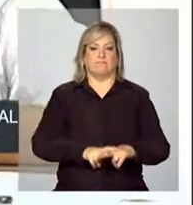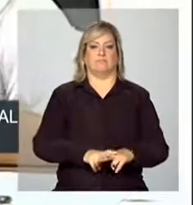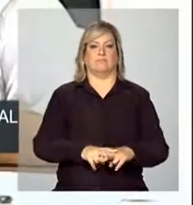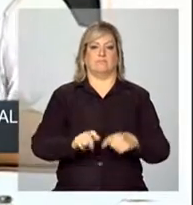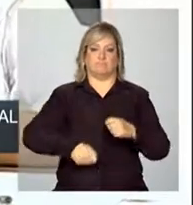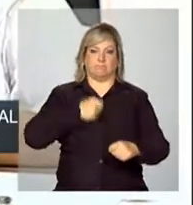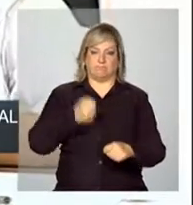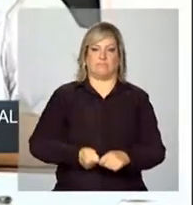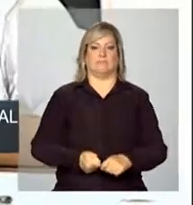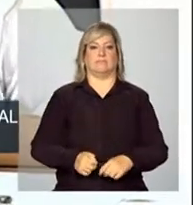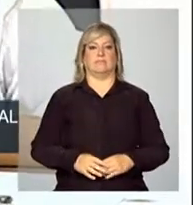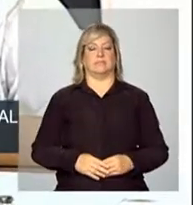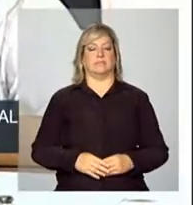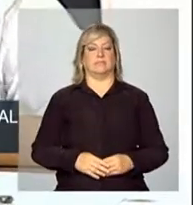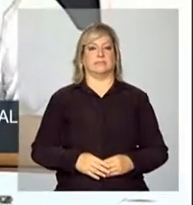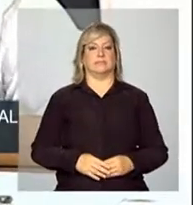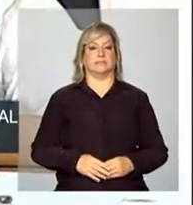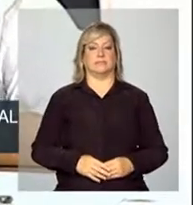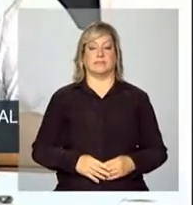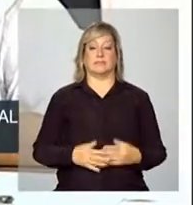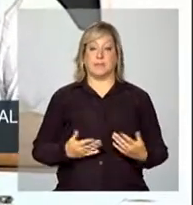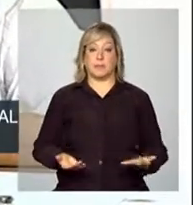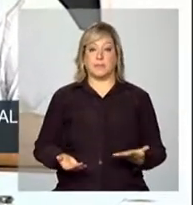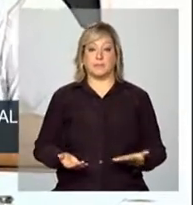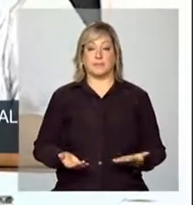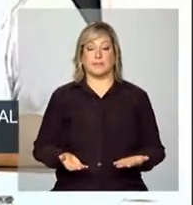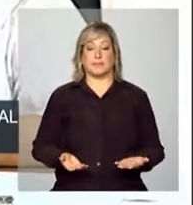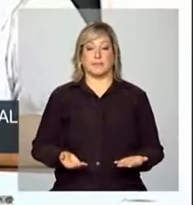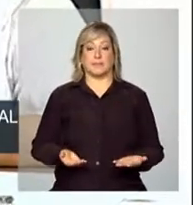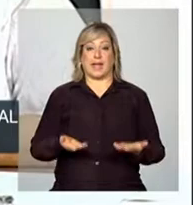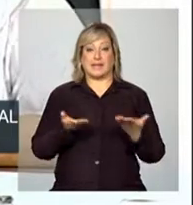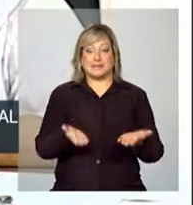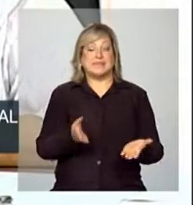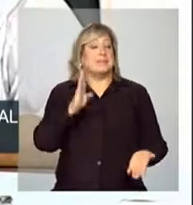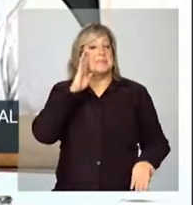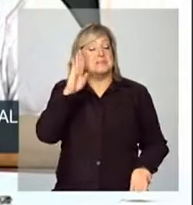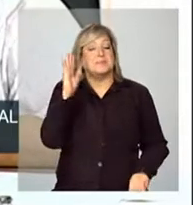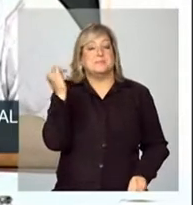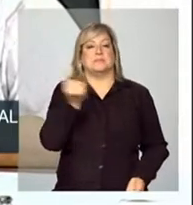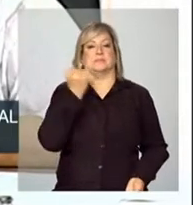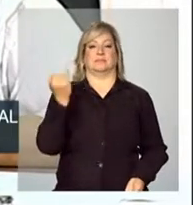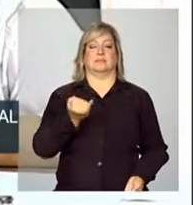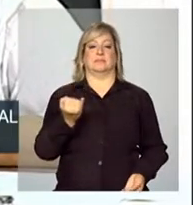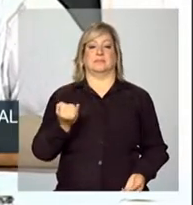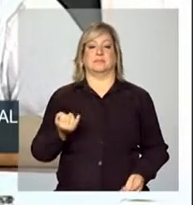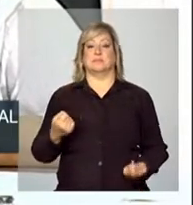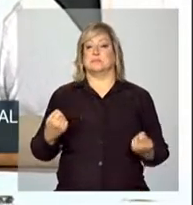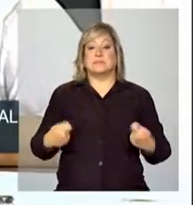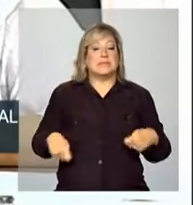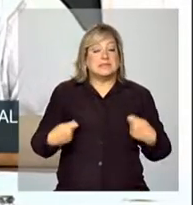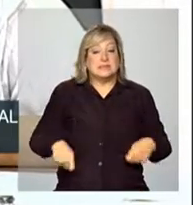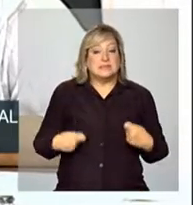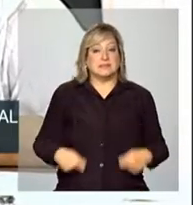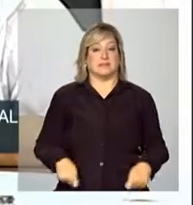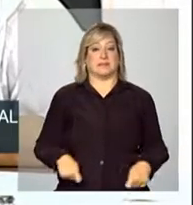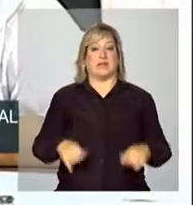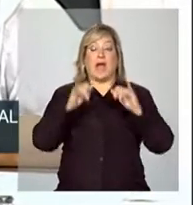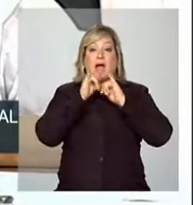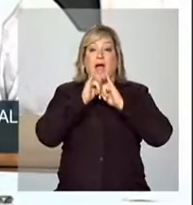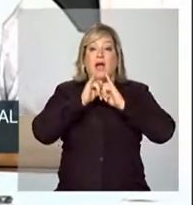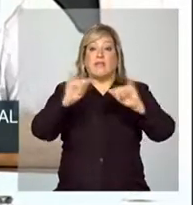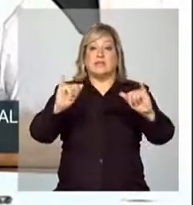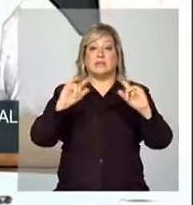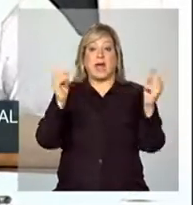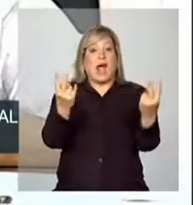como consequência Então nesse sentido é fundamental é chamar